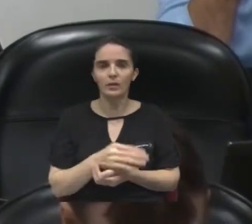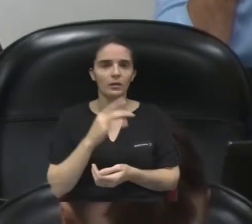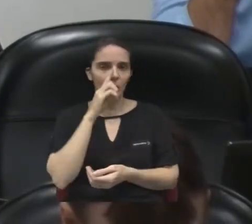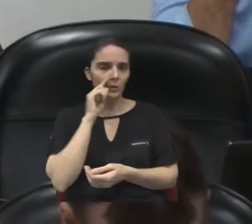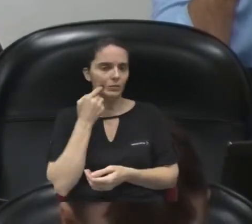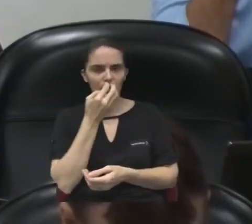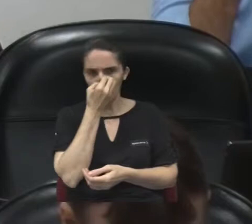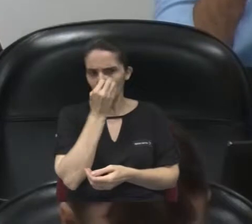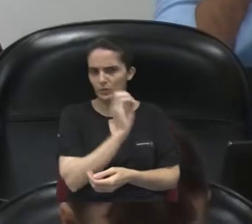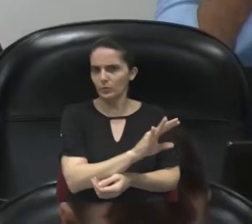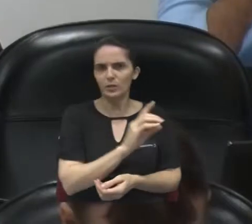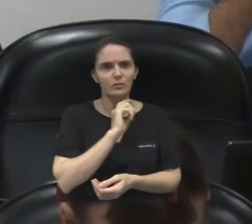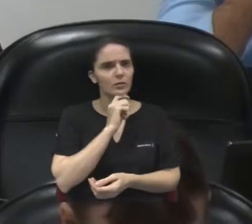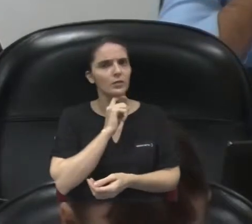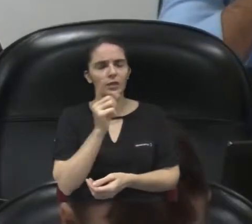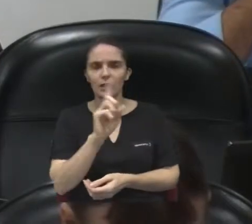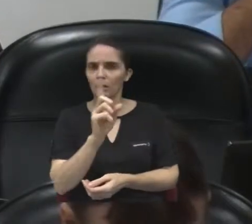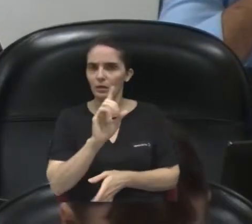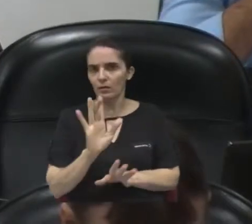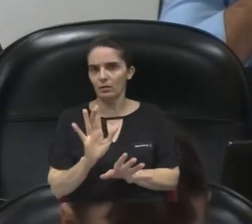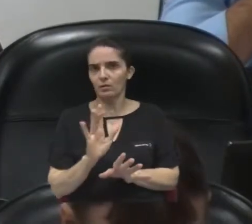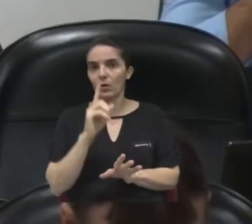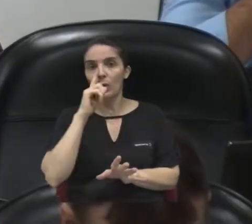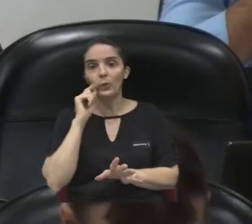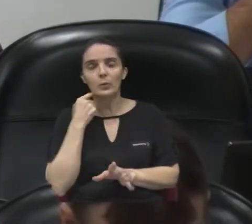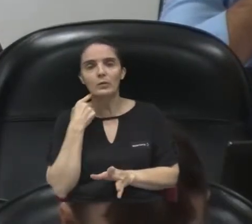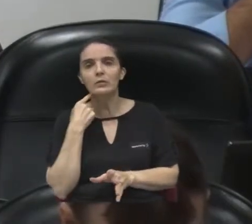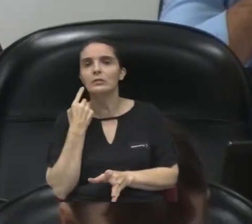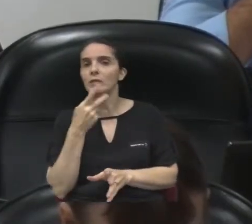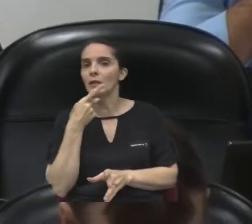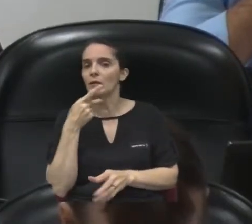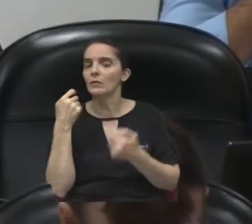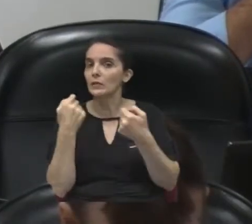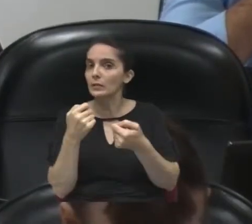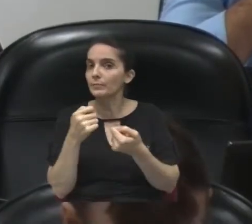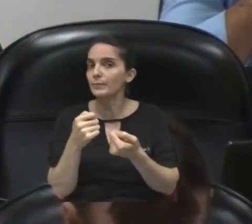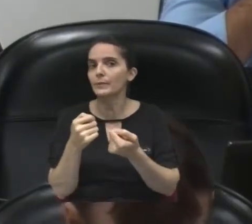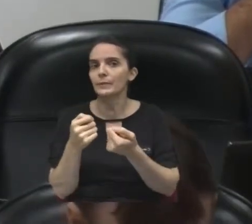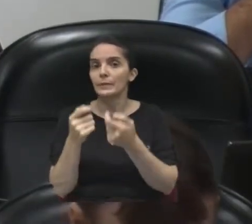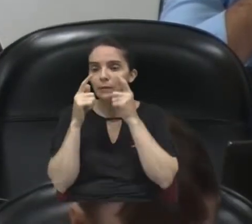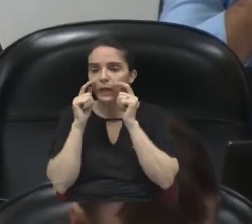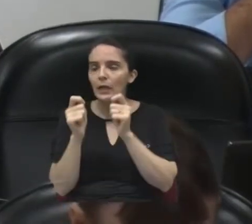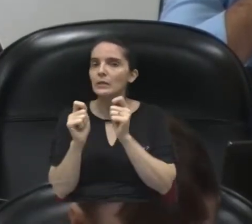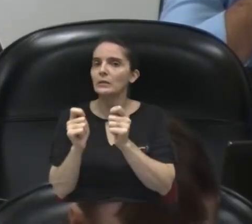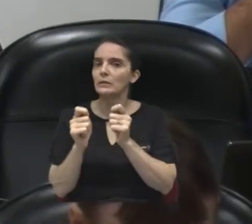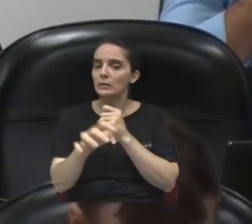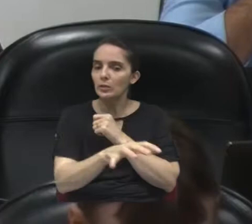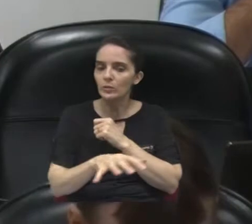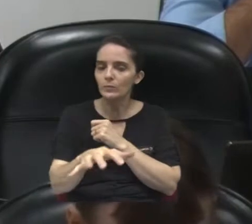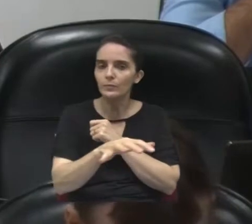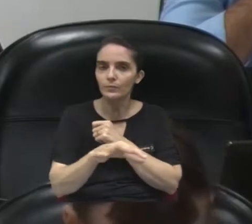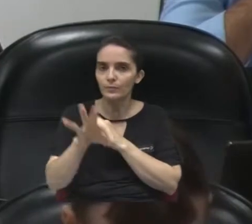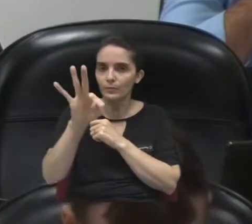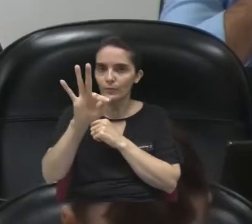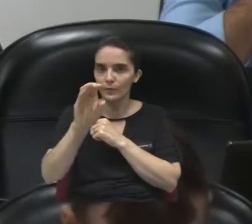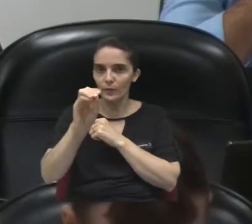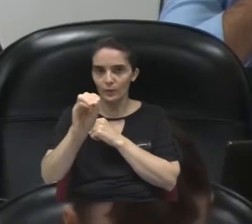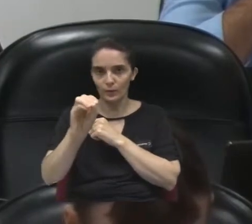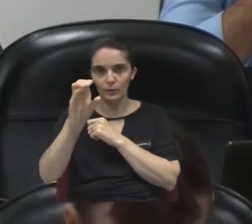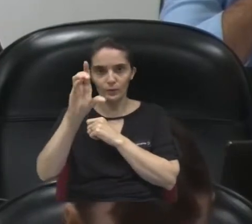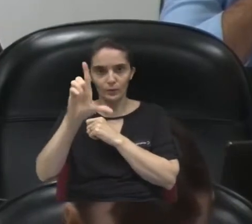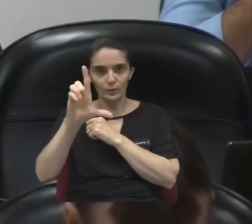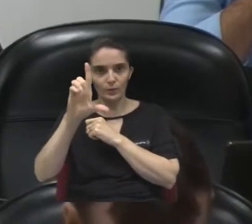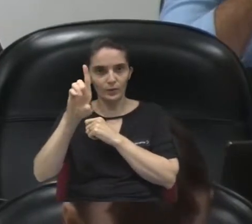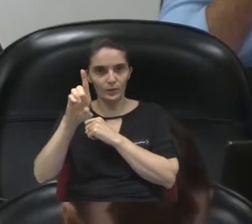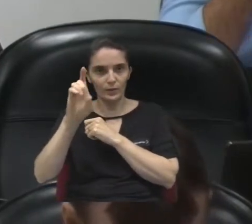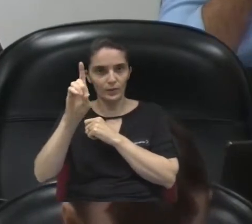ninguém, mas tem que ter esse olhar especial para com a nossa Praça Toledo Barros. Eu fiz um vídeo que